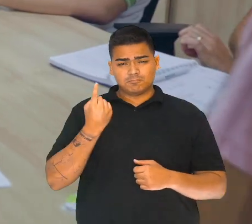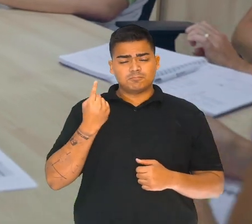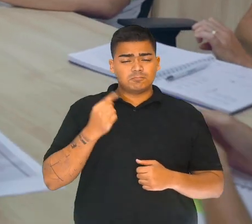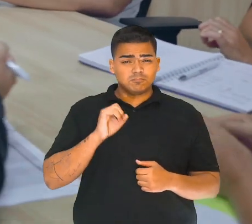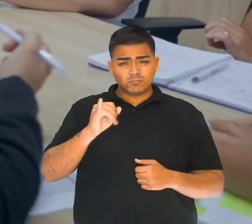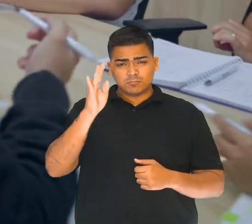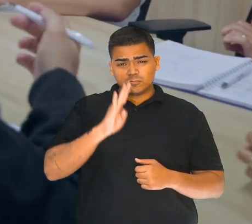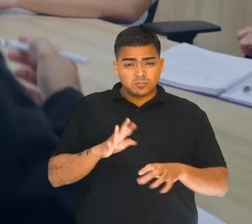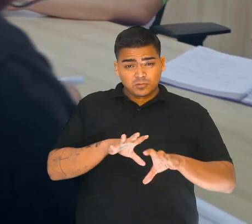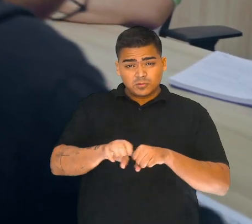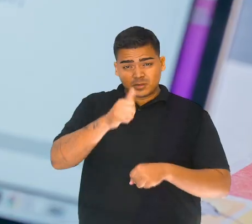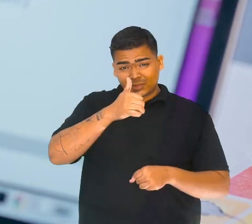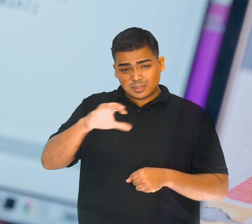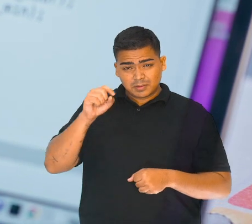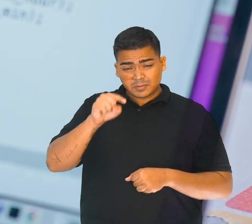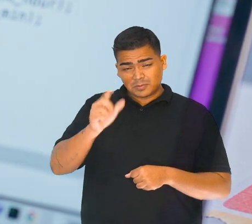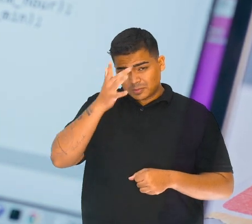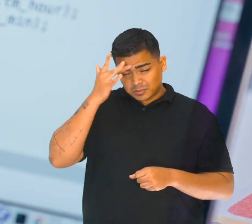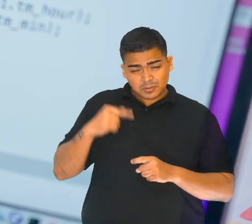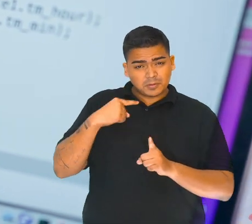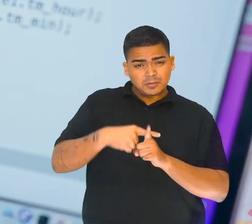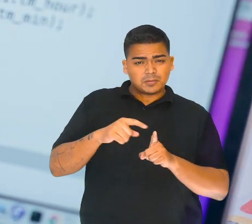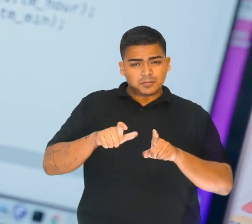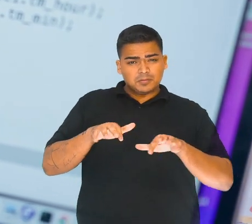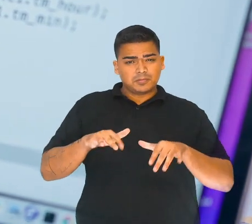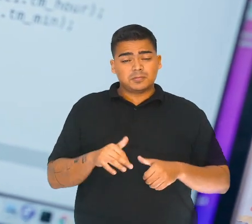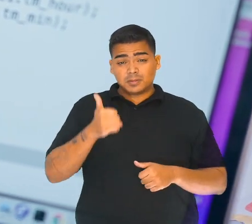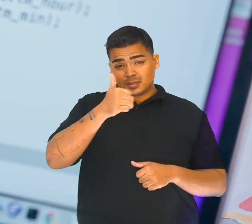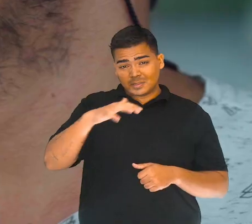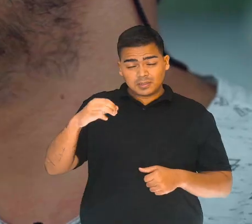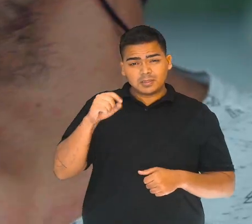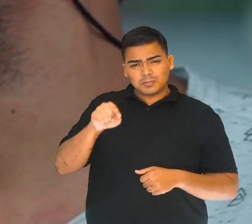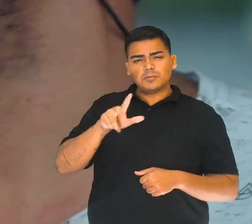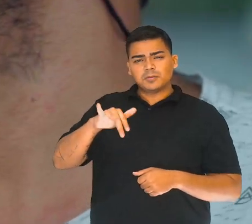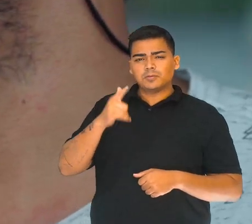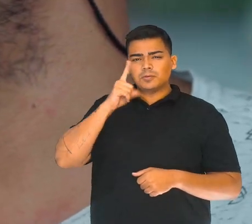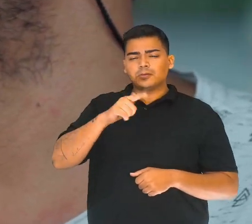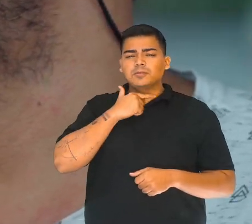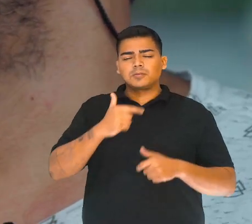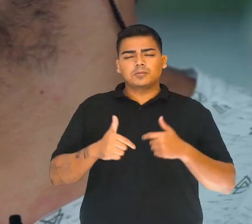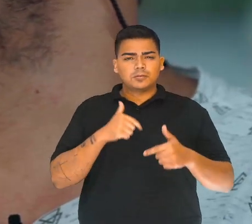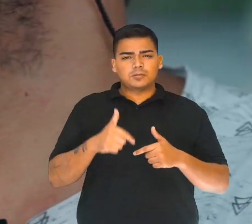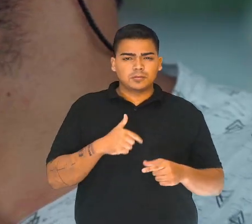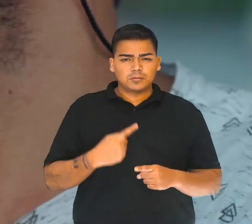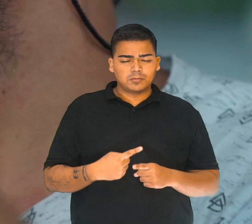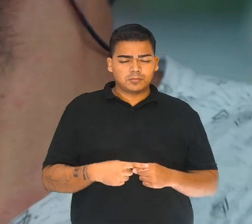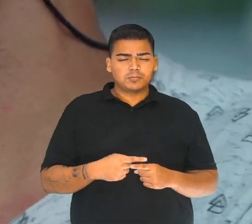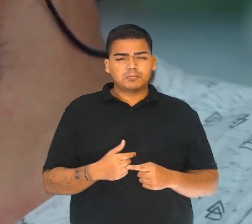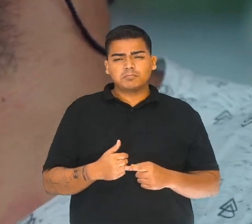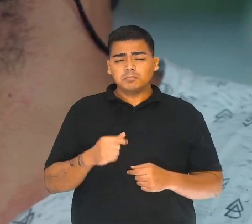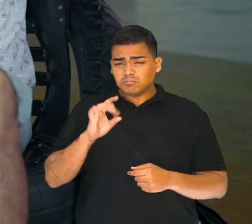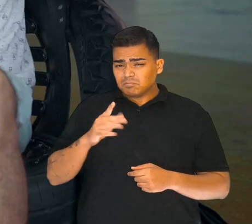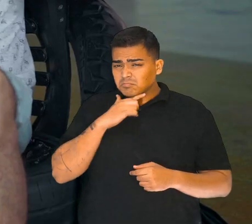Se o Brasil formar 100 mil pessoas a mais em computação hoje na graduação, essas 100 mil teriam empregos. Porque o emprego hoje não é